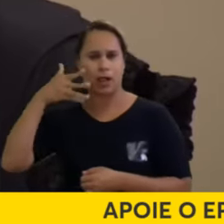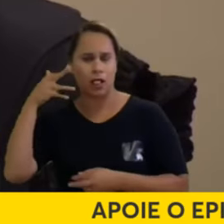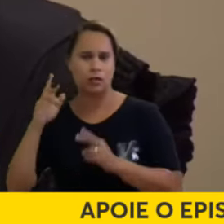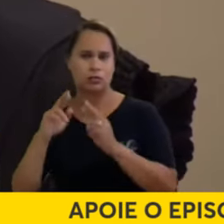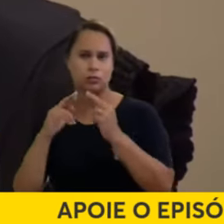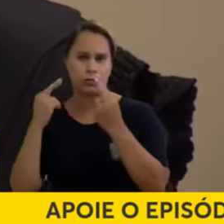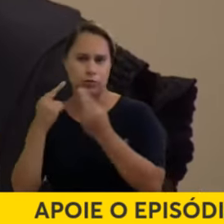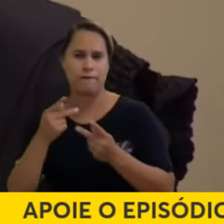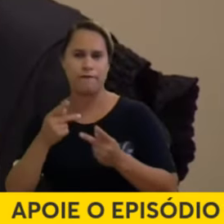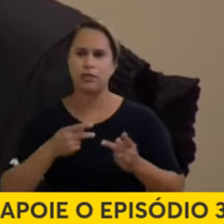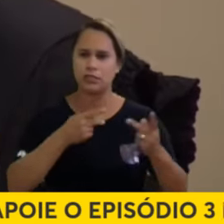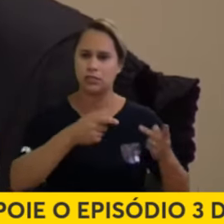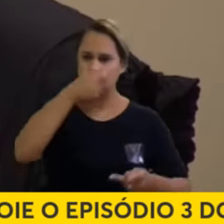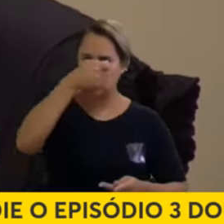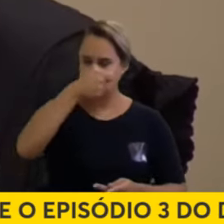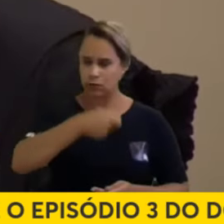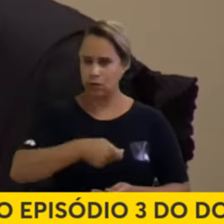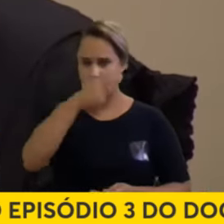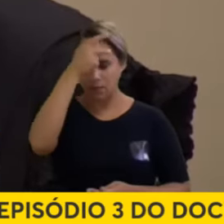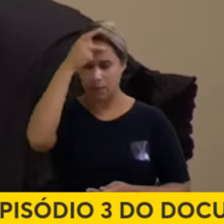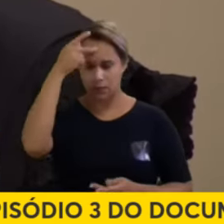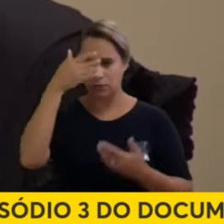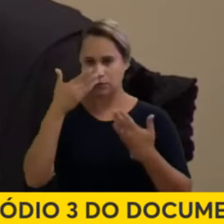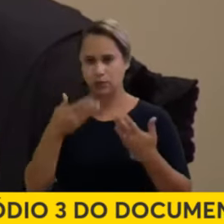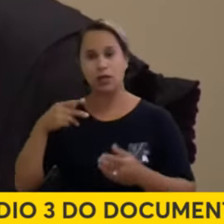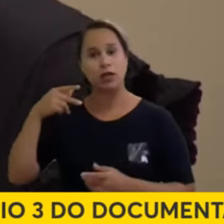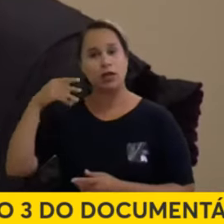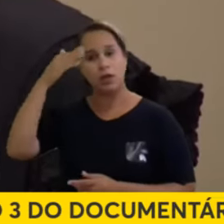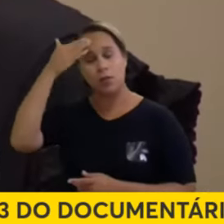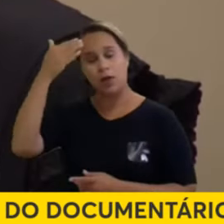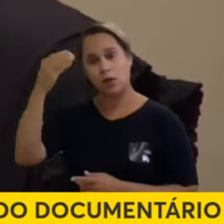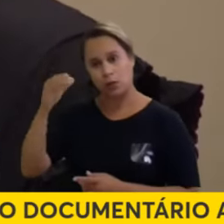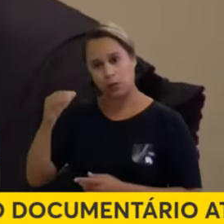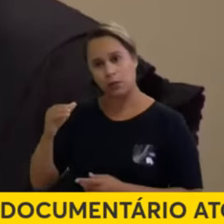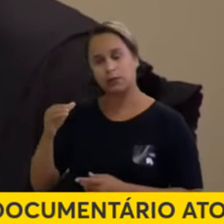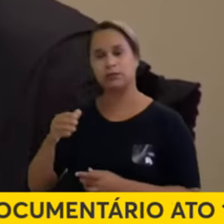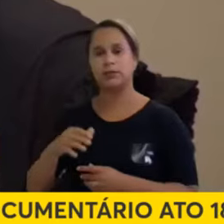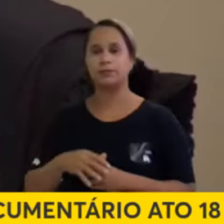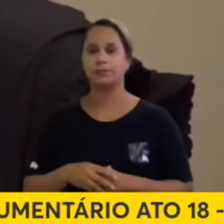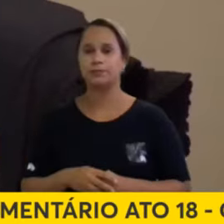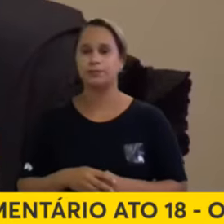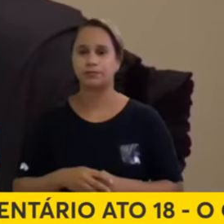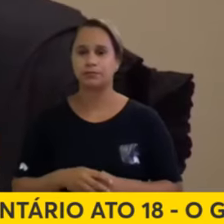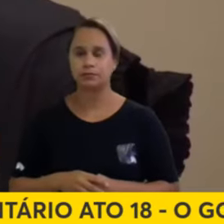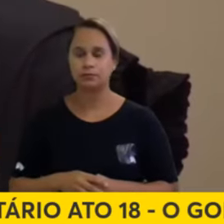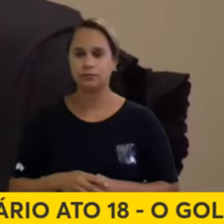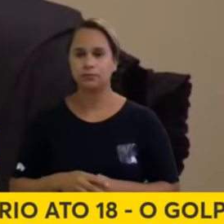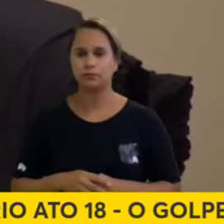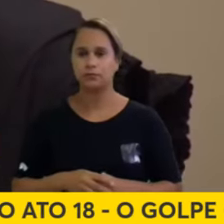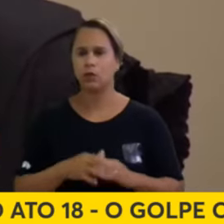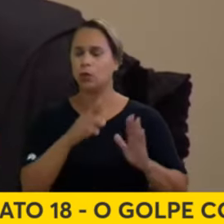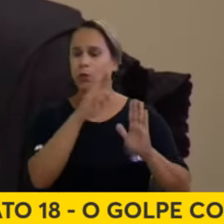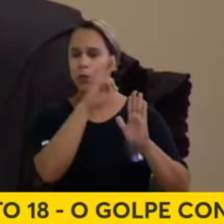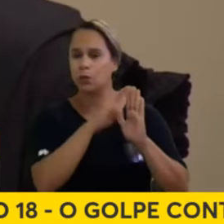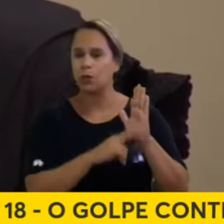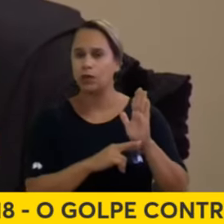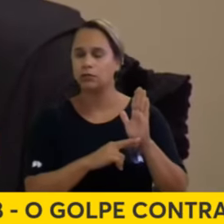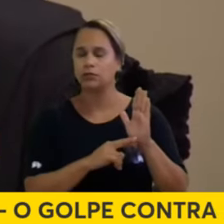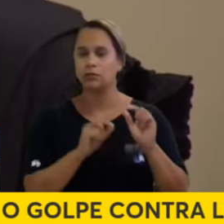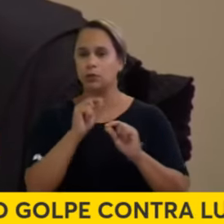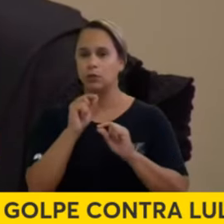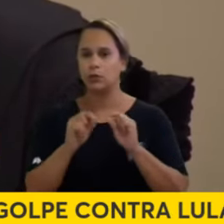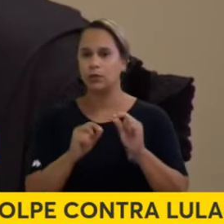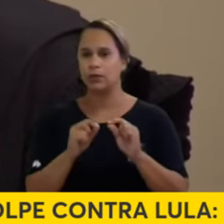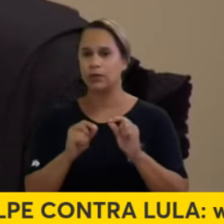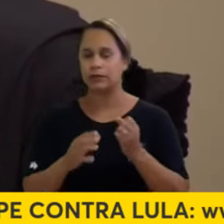às autoridades depois Curitiba Paranaguá e Ponta Grossa os relatórios relativos aos serviços de segurança dos mos subsequentes senhor